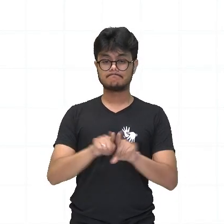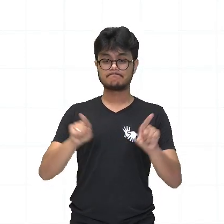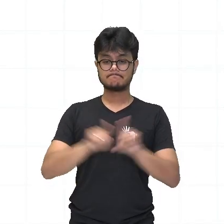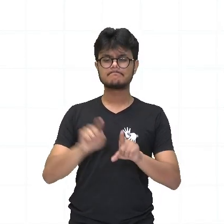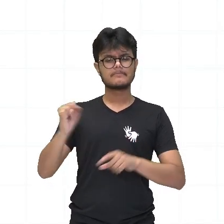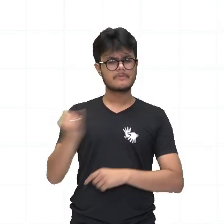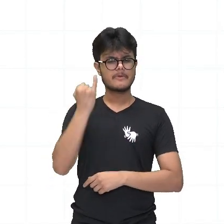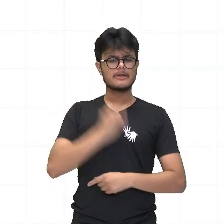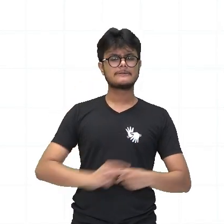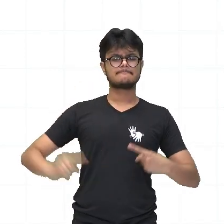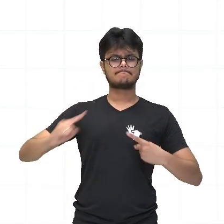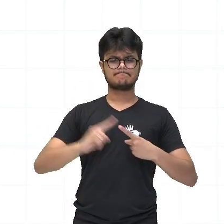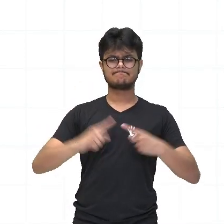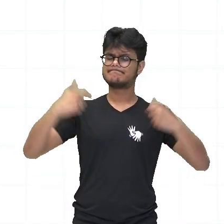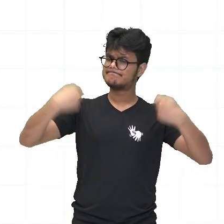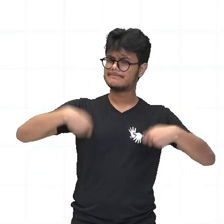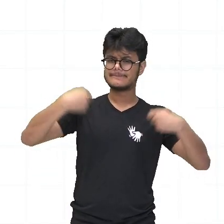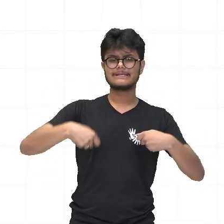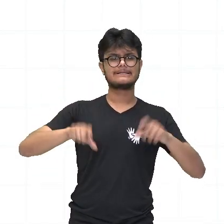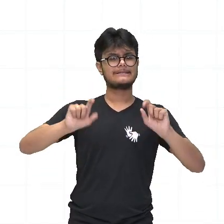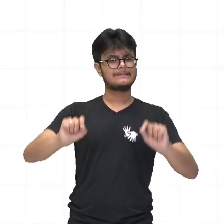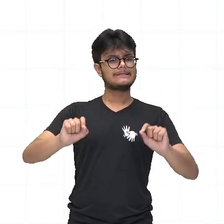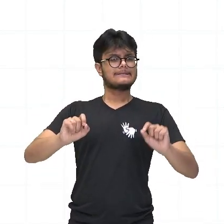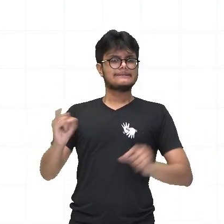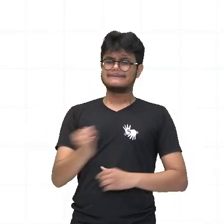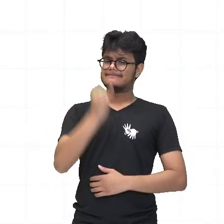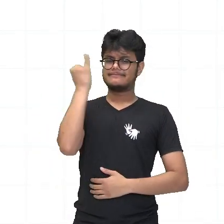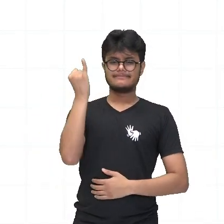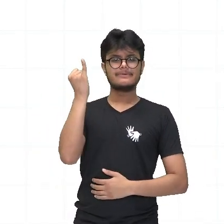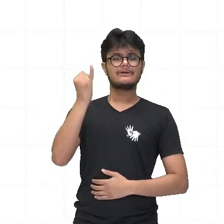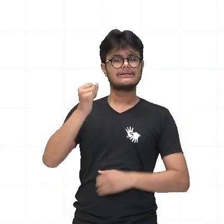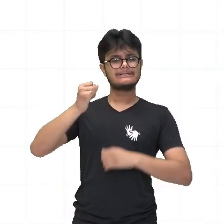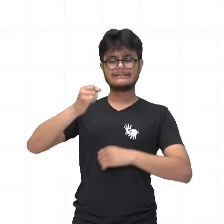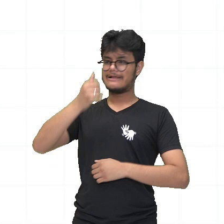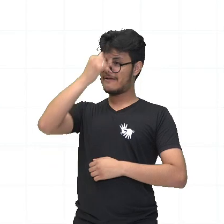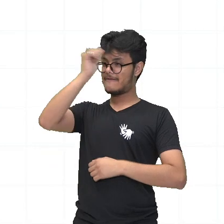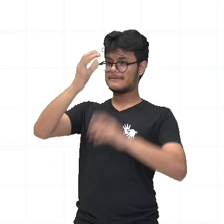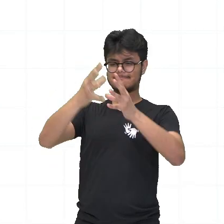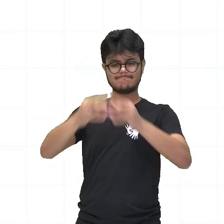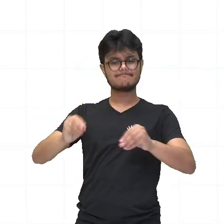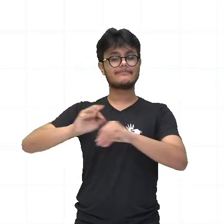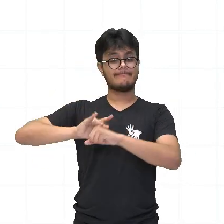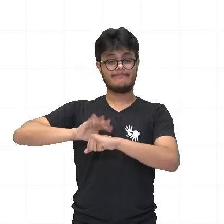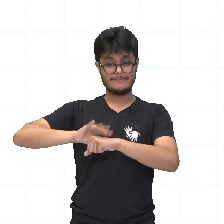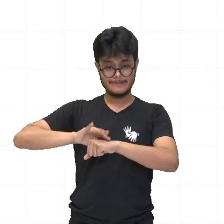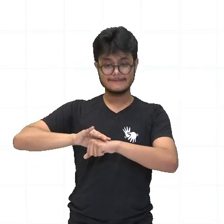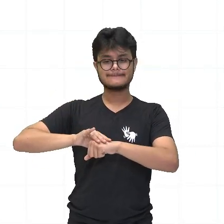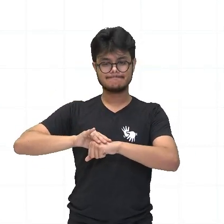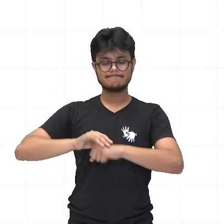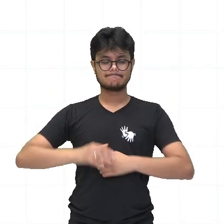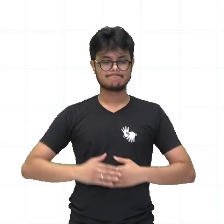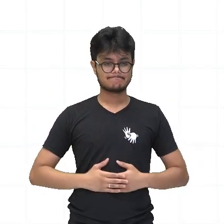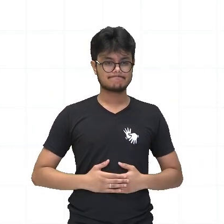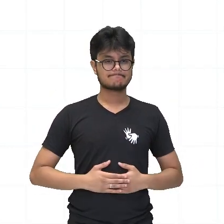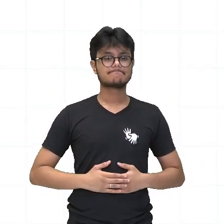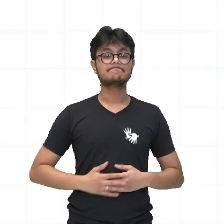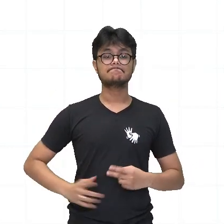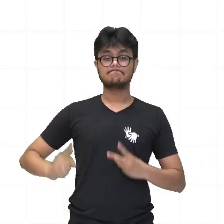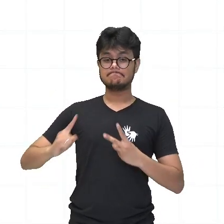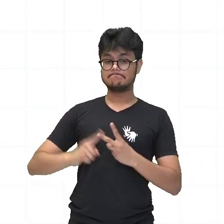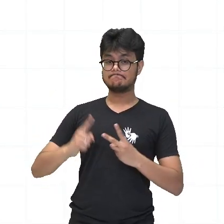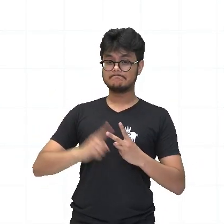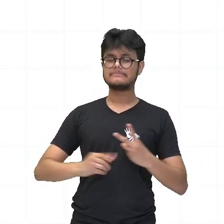fatores como a mudança de comportamento é um elemento crucial na redução de carga de doenças transmitidas por vetores. É